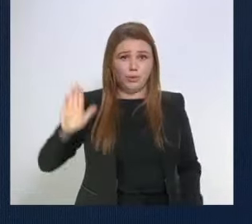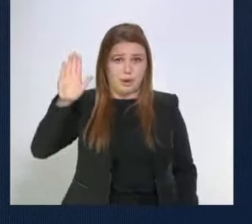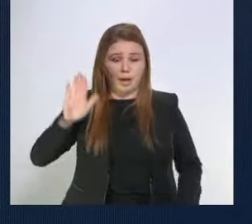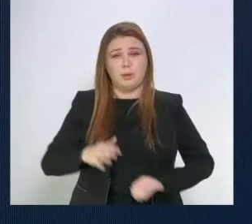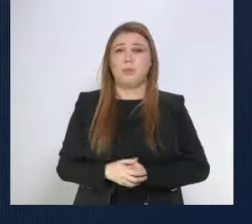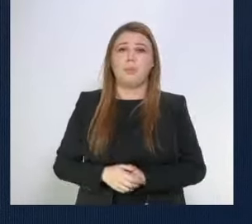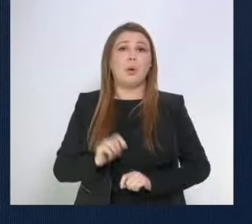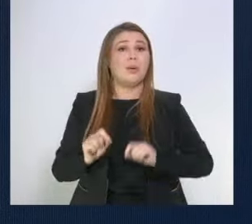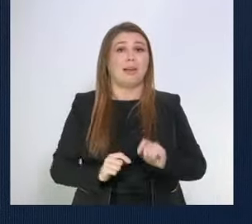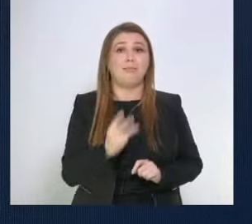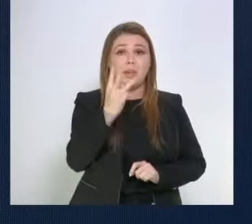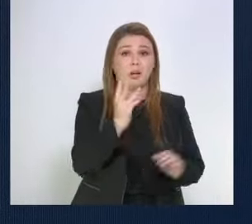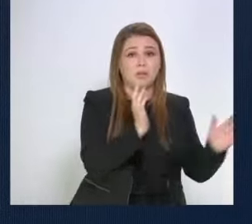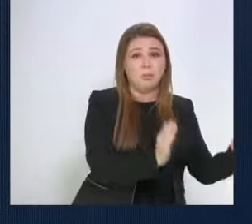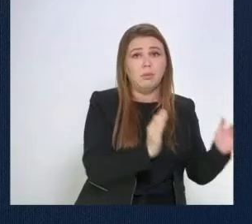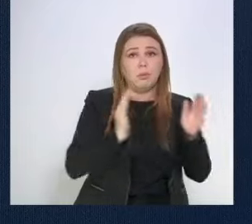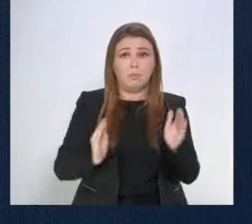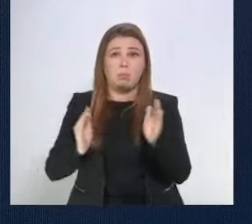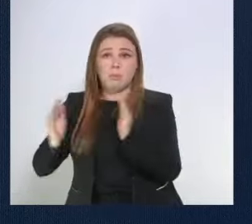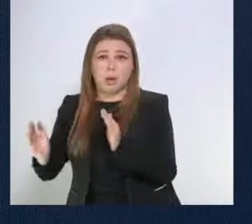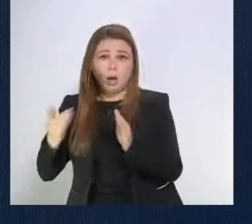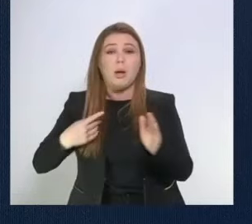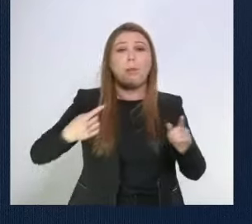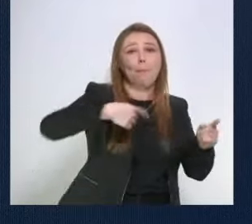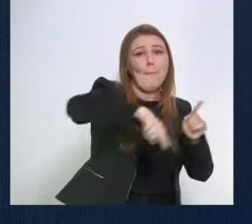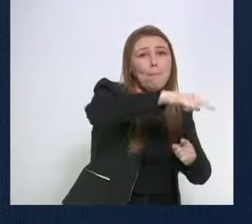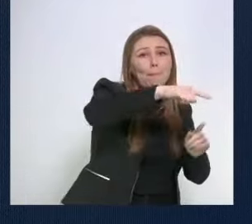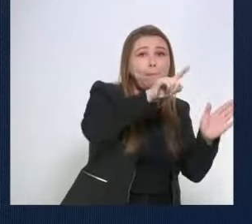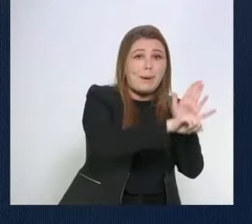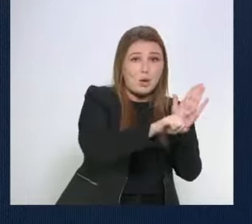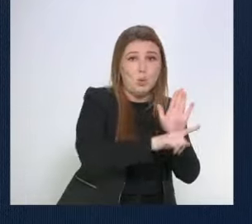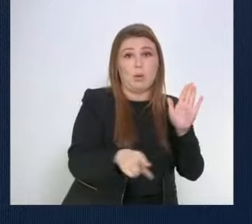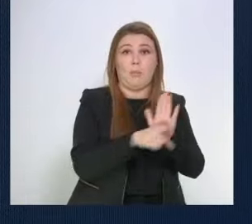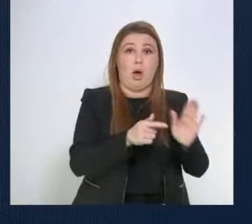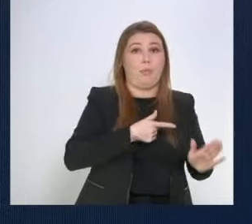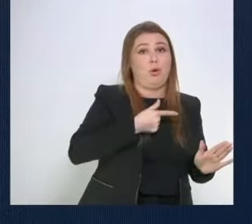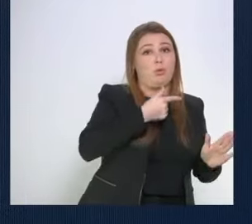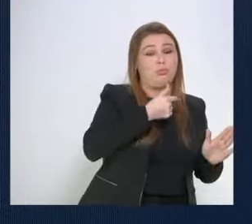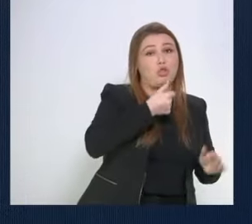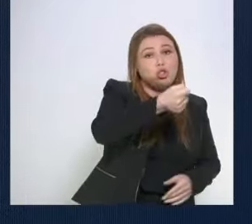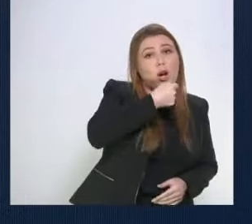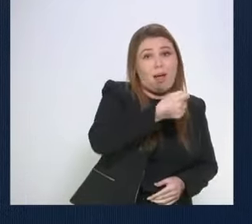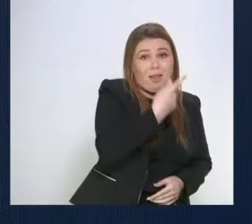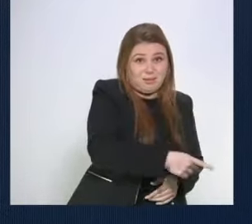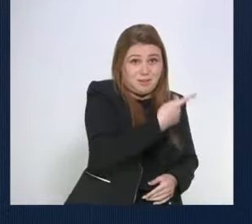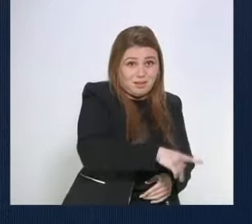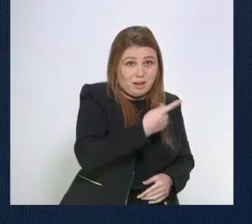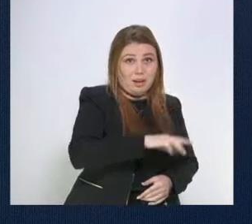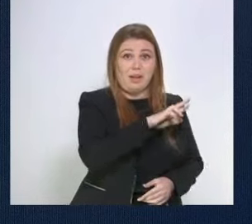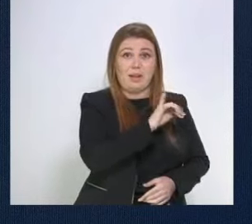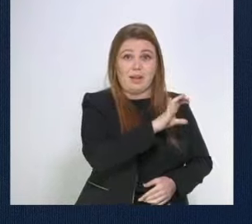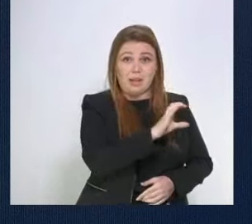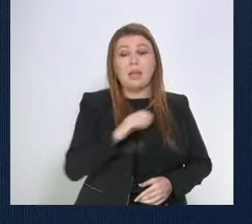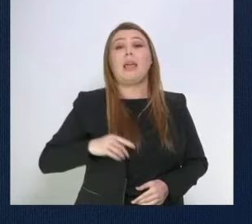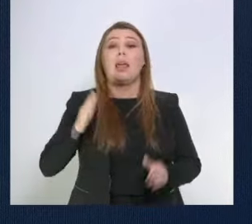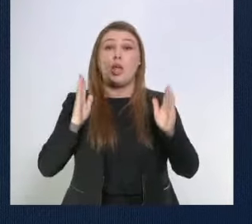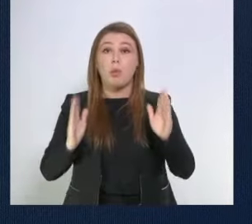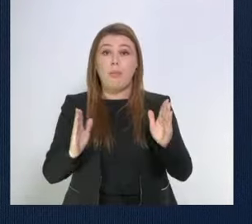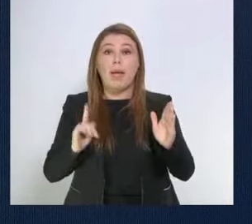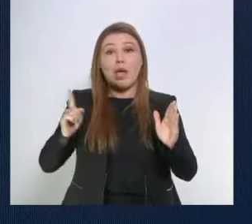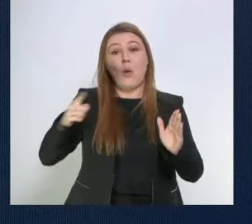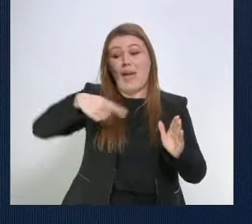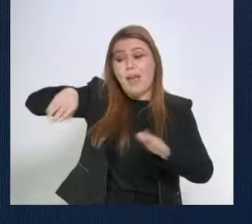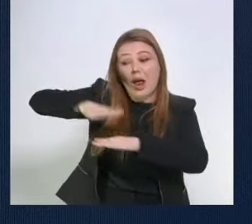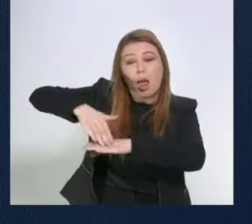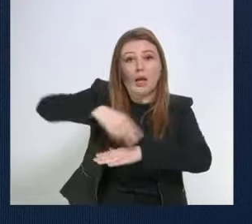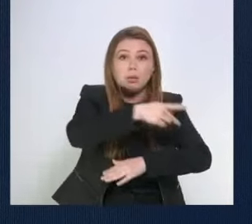então, 3 blocos, com 2 rodadas de perguntas de jornalistas aqui da RIC TV Record e uma rodada de confronto direto entre os